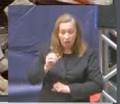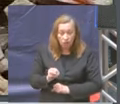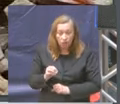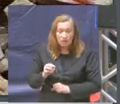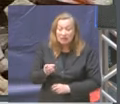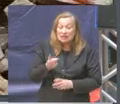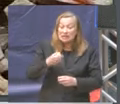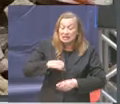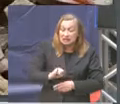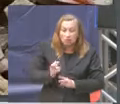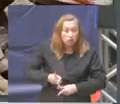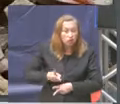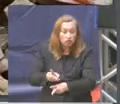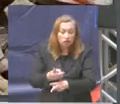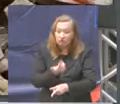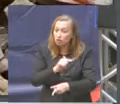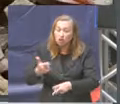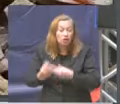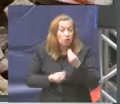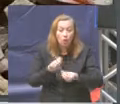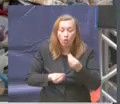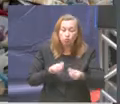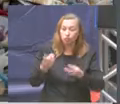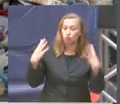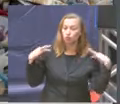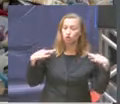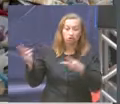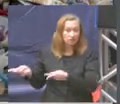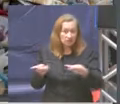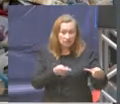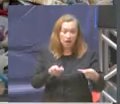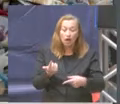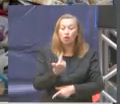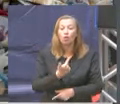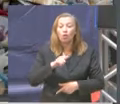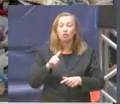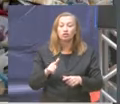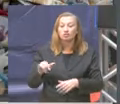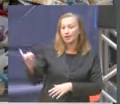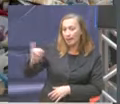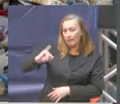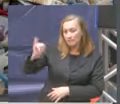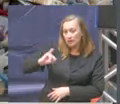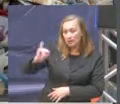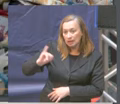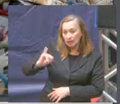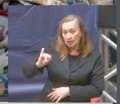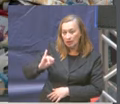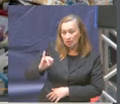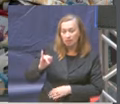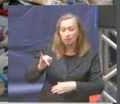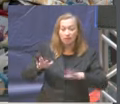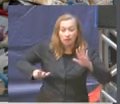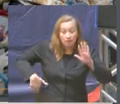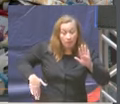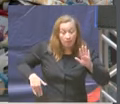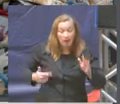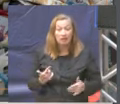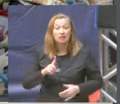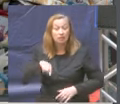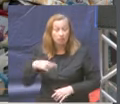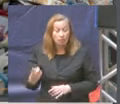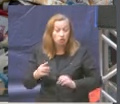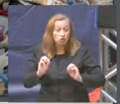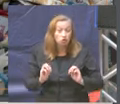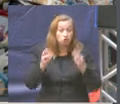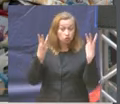diária, não teremos condições de ter turismo. Próximo, Ipanema. Isso provavelmente após algum evento,